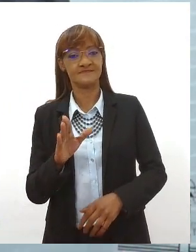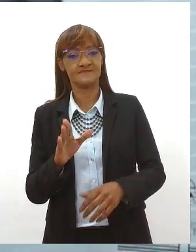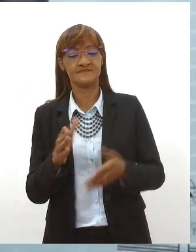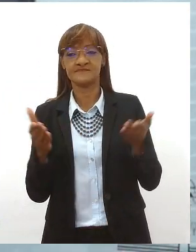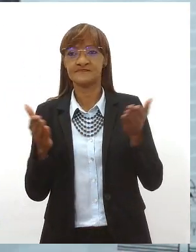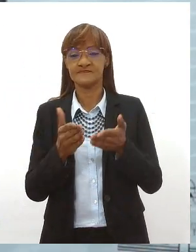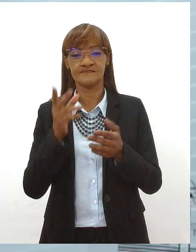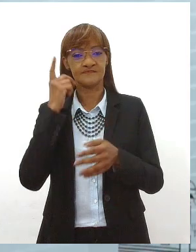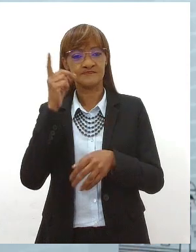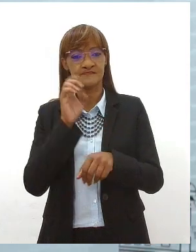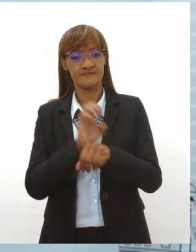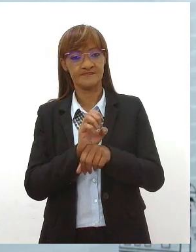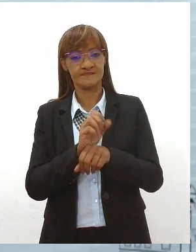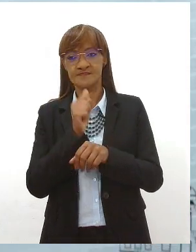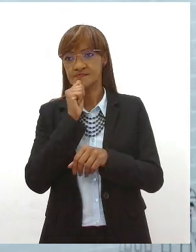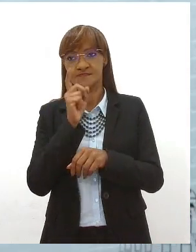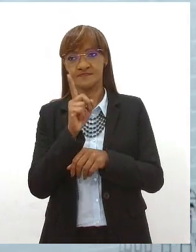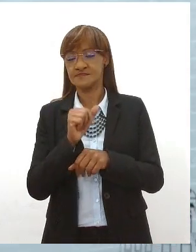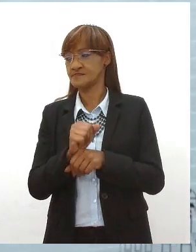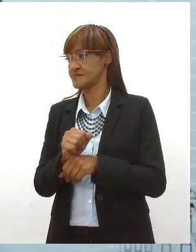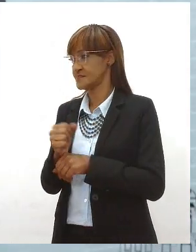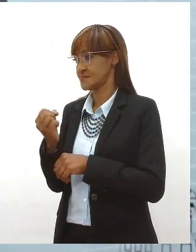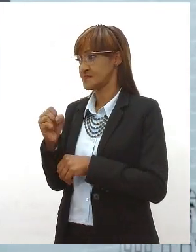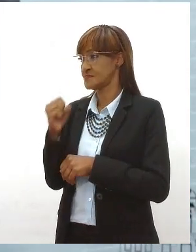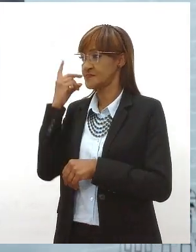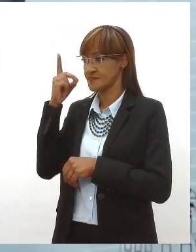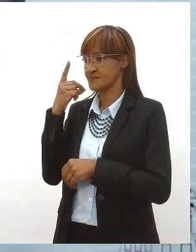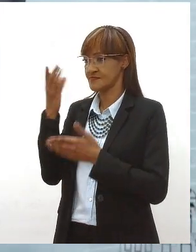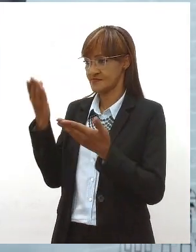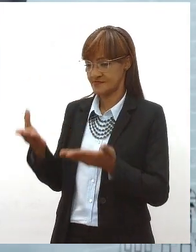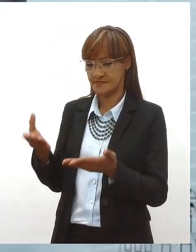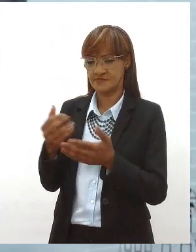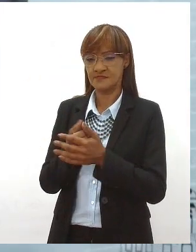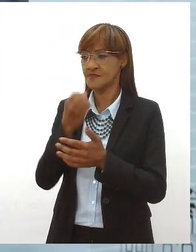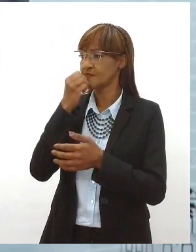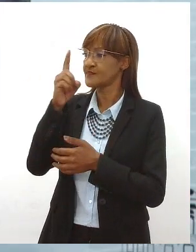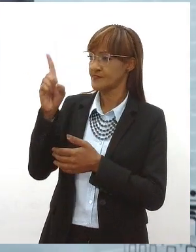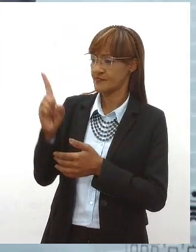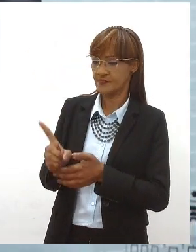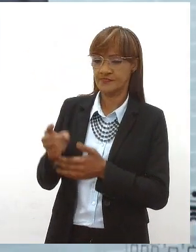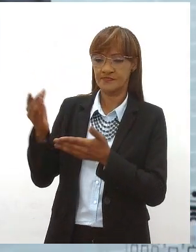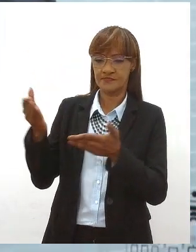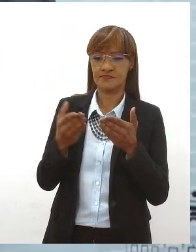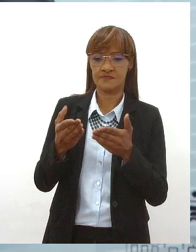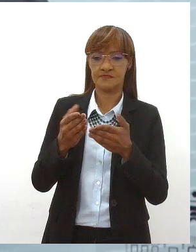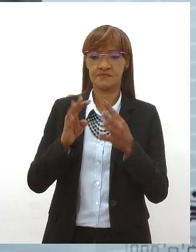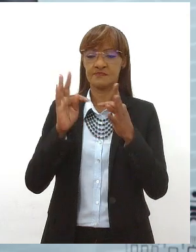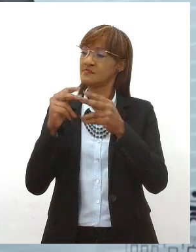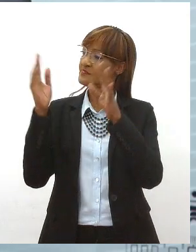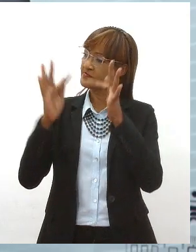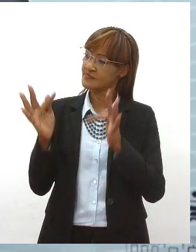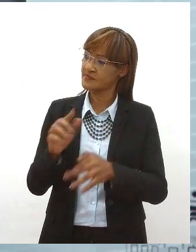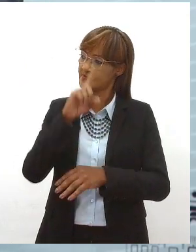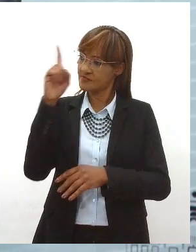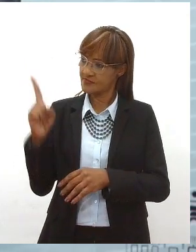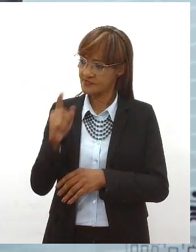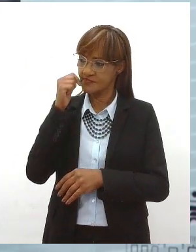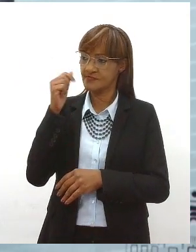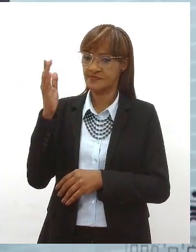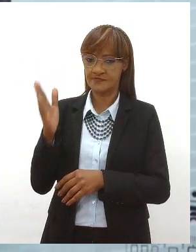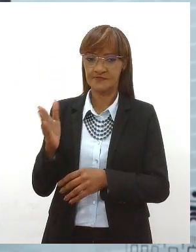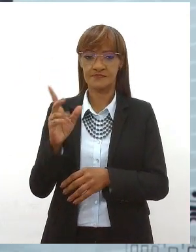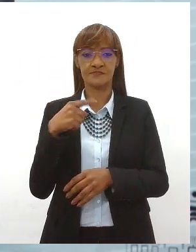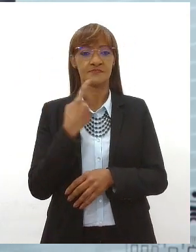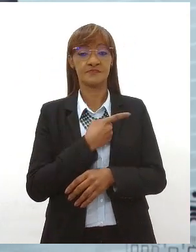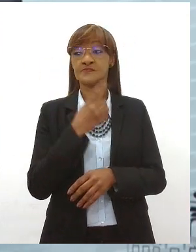medalha. Deputada Maísa, antecipadamente, muito bom dia. Quero desejar um feliz Dia Internacional da Mulher. A gente sabe que hoje é um dia para destacar a luta